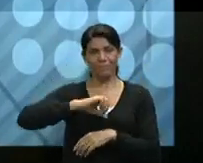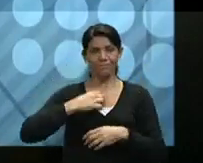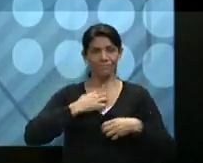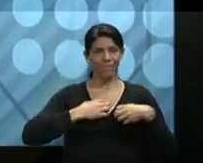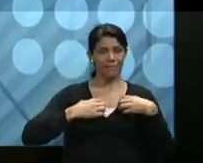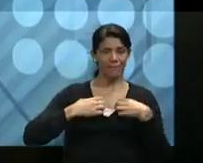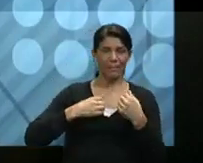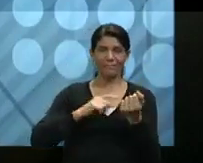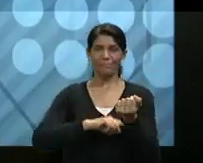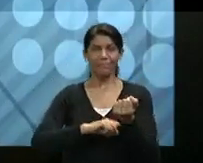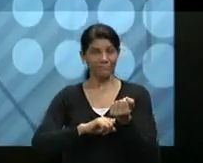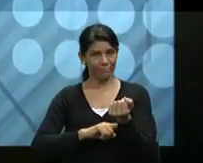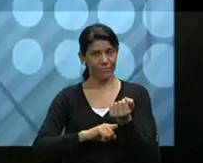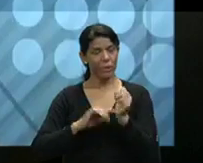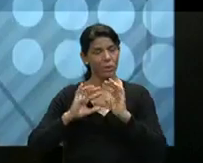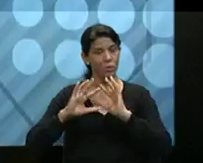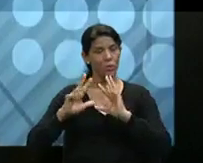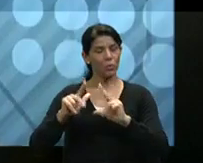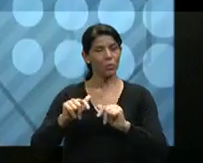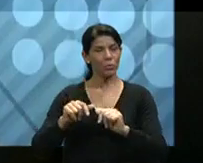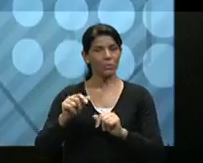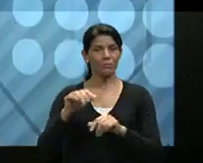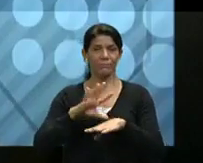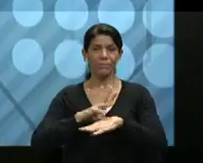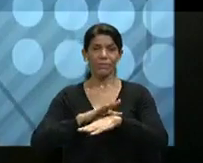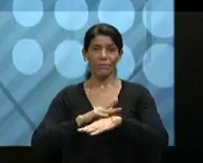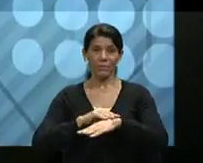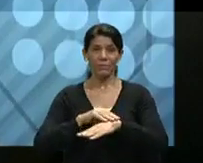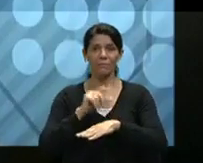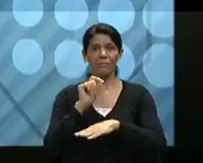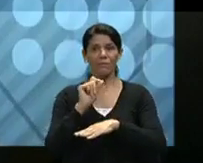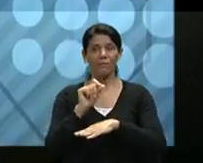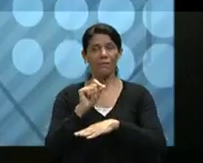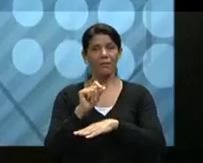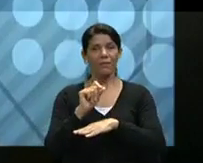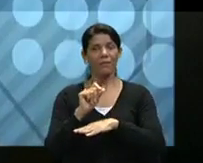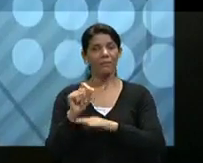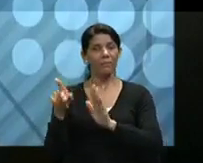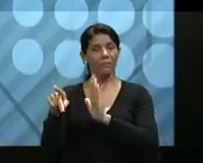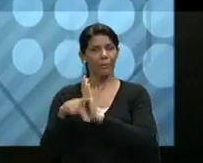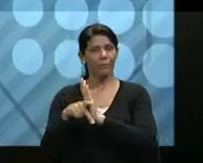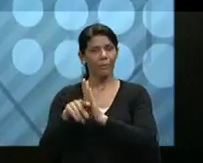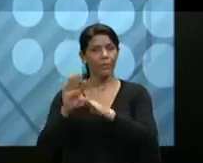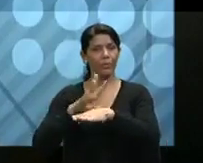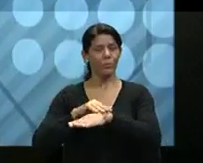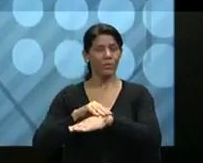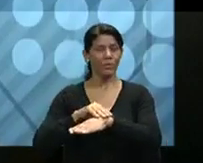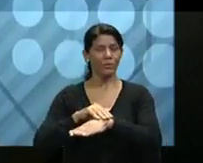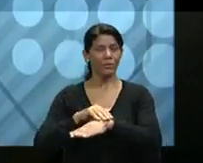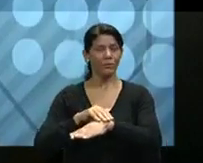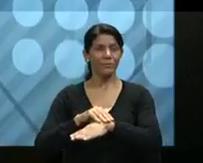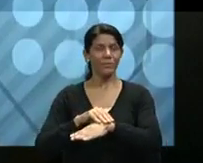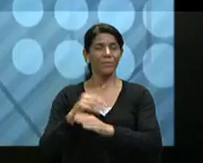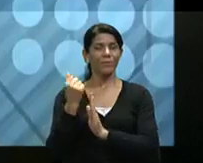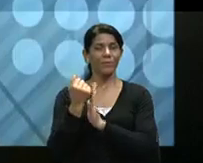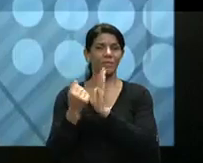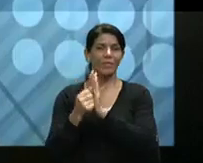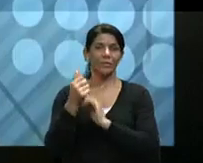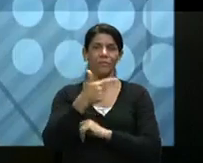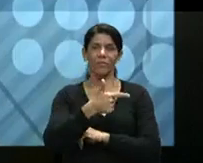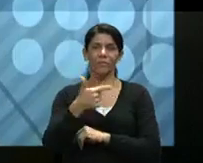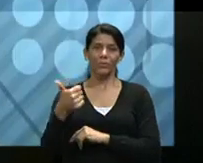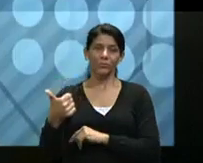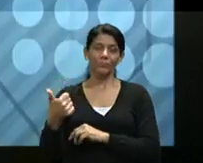ansiedade, estresse, enfim, todas essas doenças que são caracterizadas como as doenças do século XXI, em